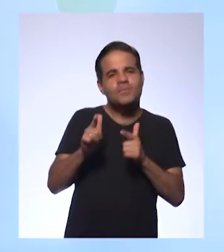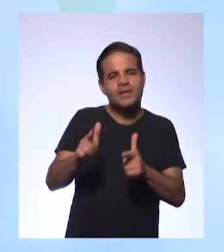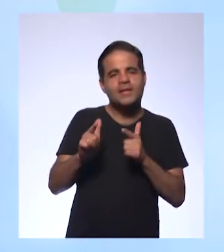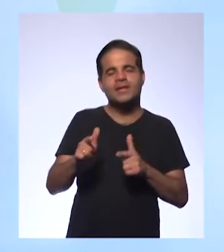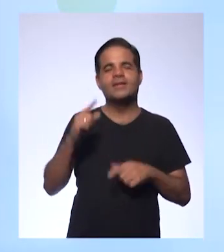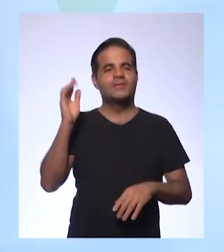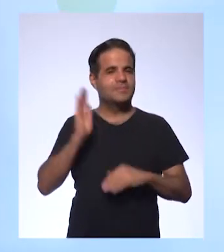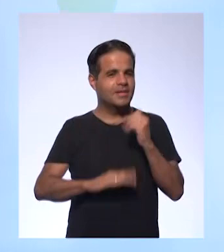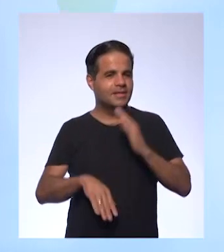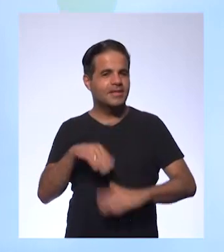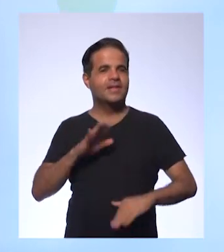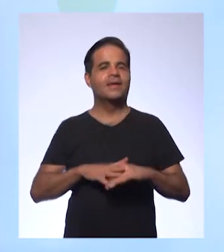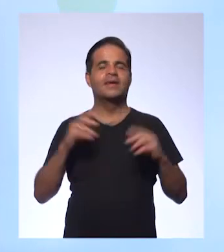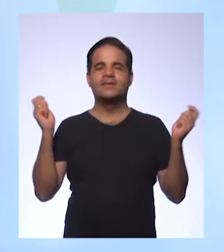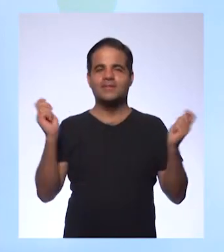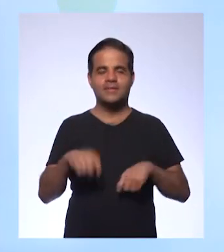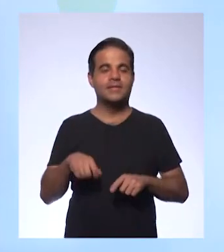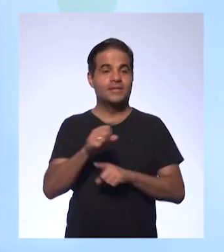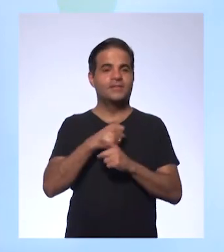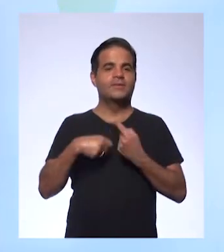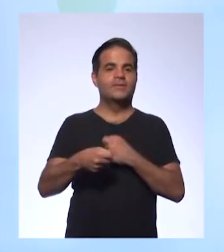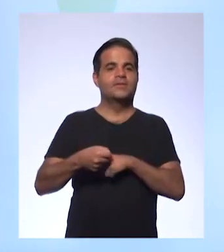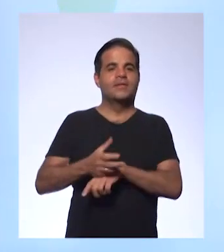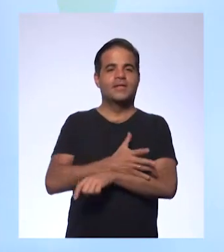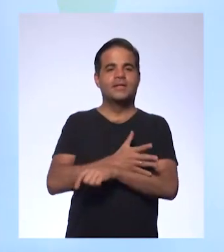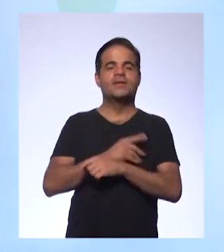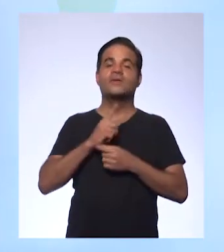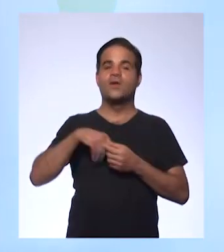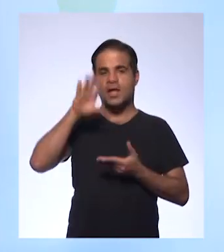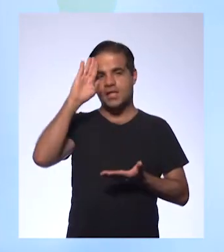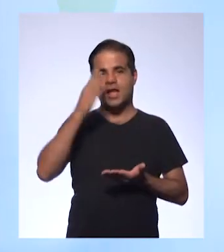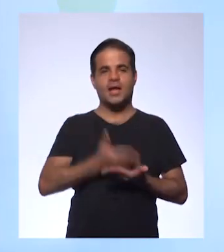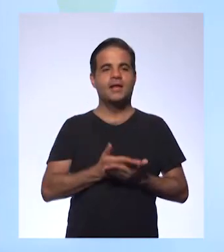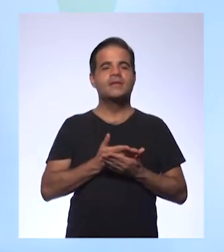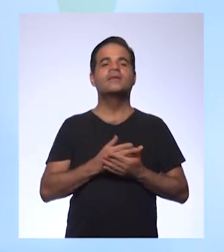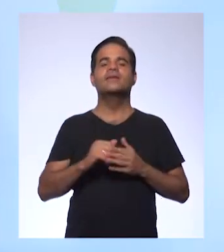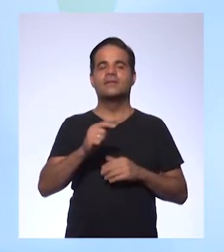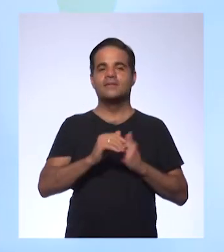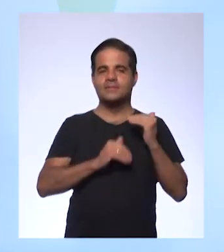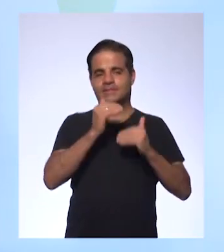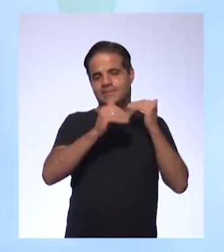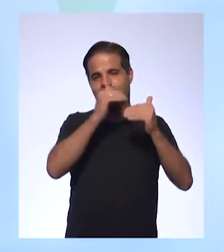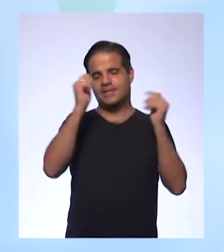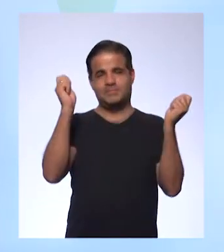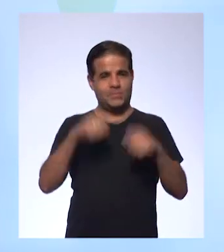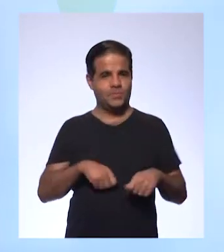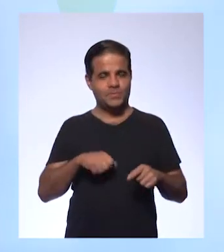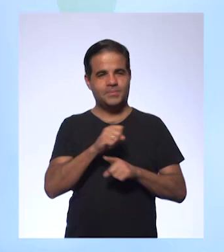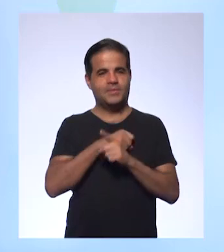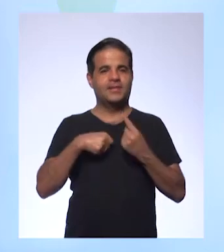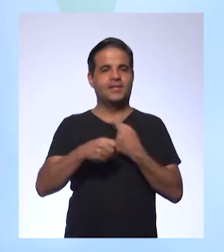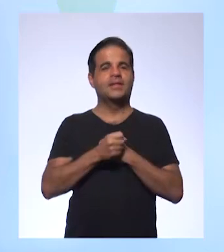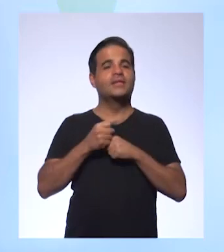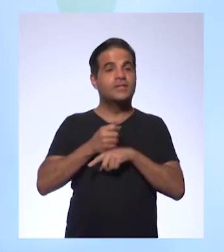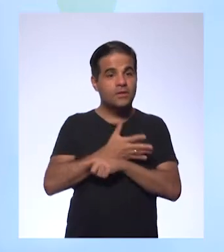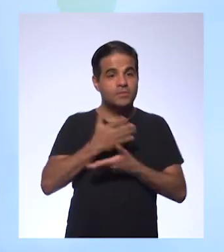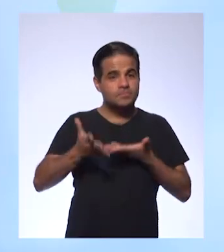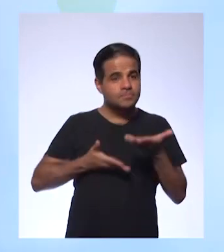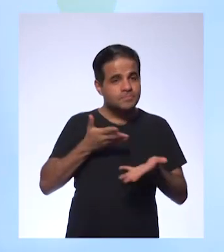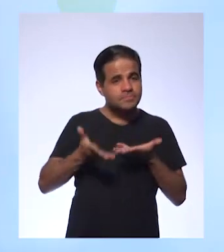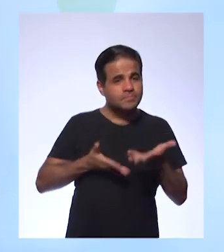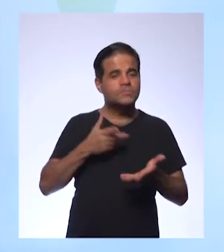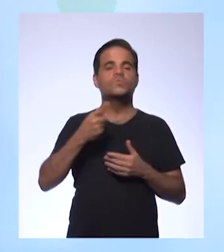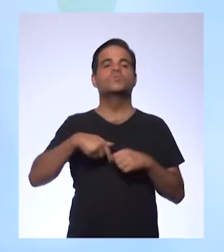as competências socioemocionais, pois nós acreditamos que, quando nós desenvolvemos as competências socioemocionais,